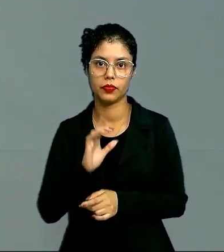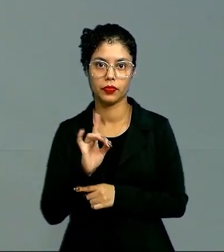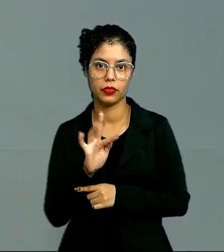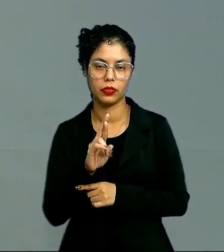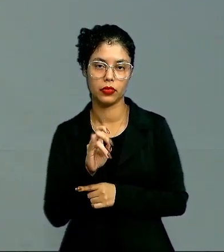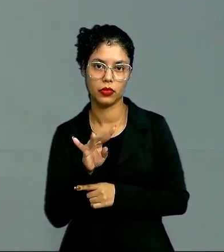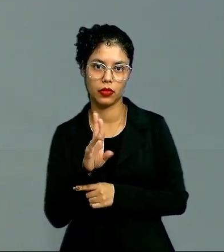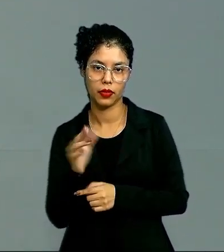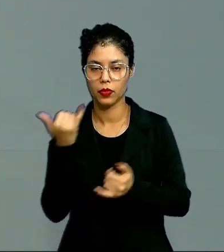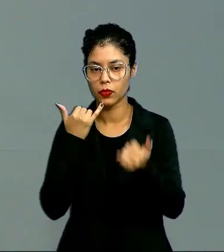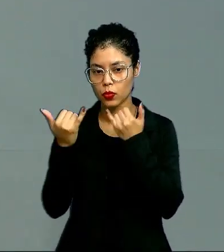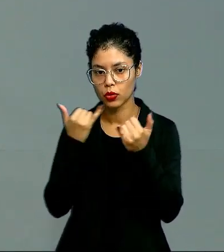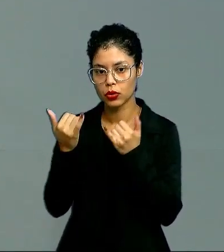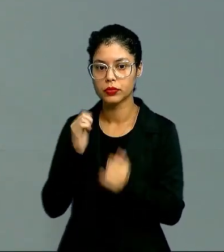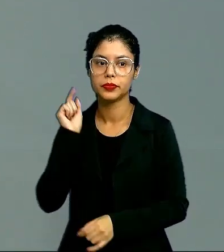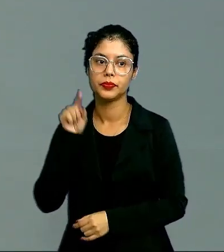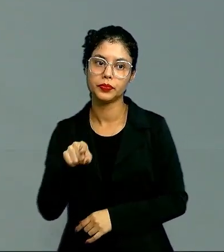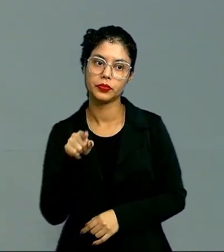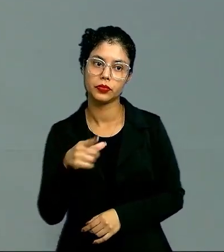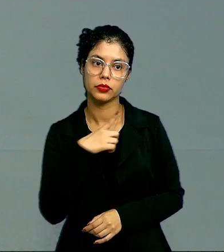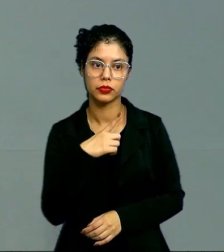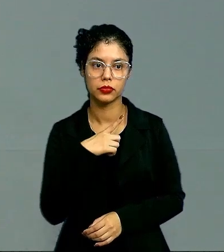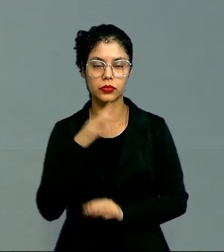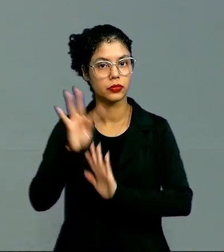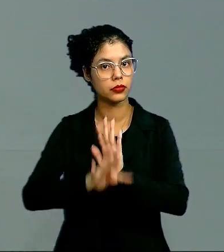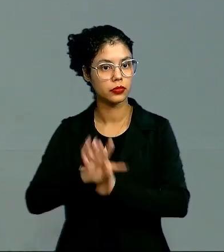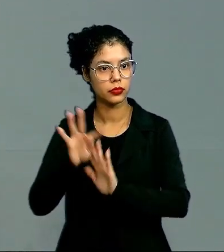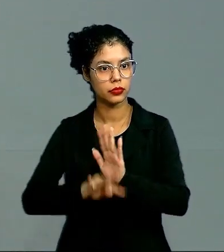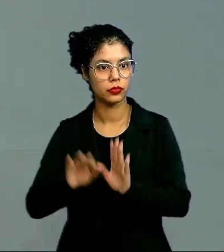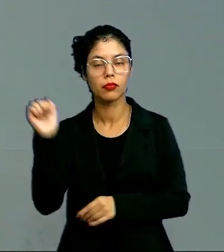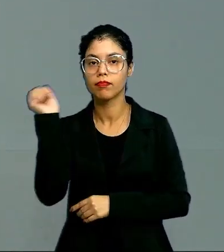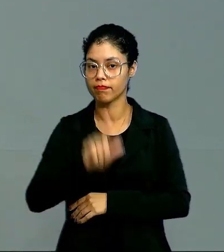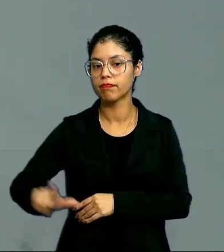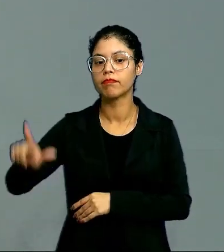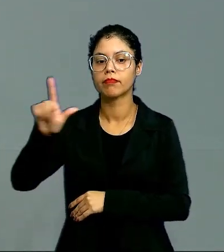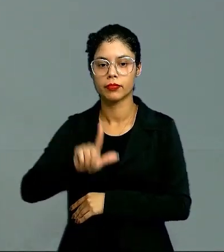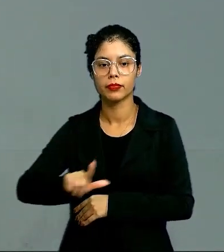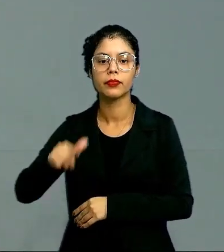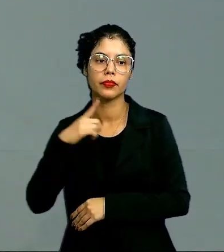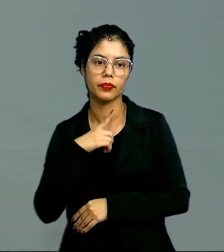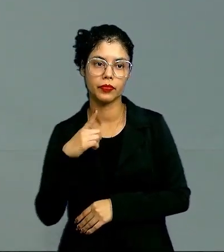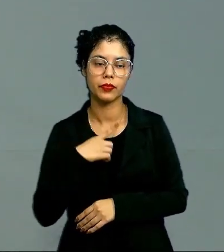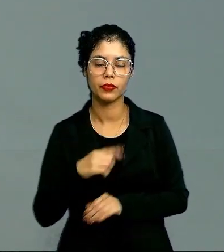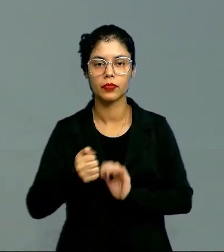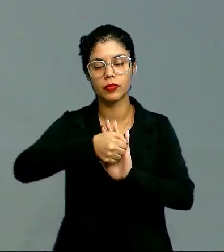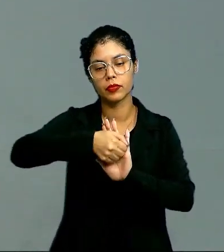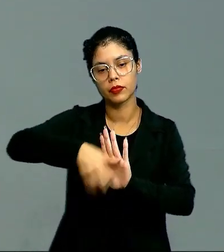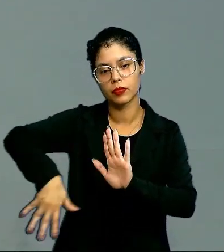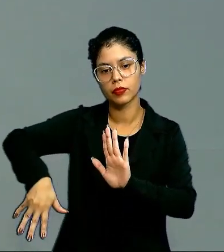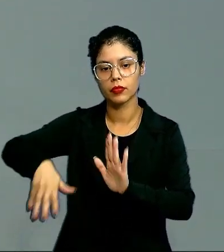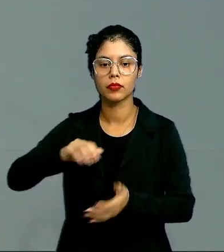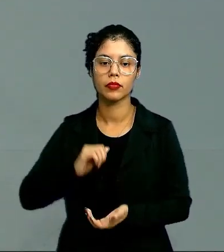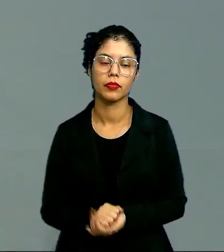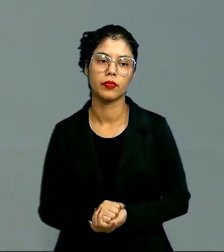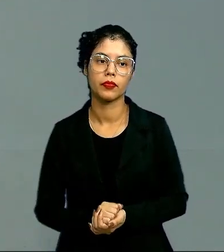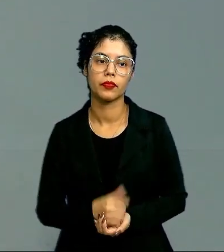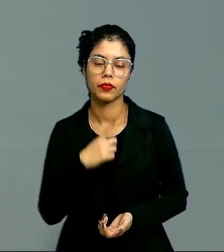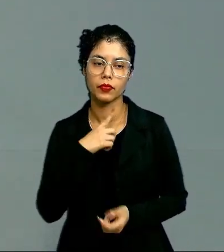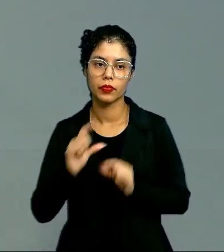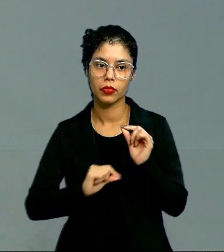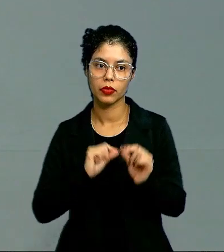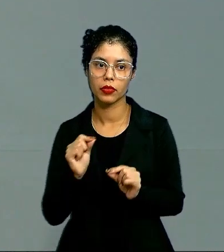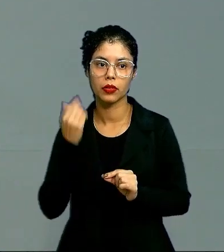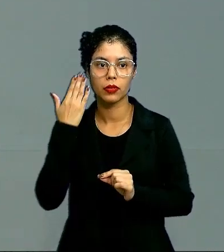um texto informativo. Aqui, nós temos um texto literário. Nós temos uma figura de linguagem. Então, nós temos